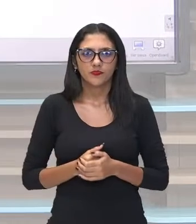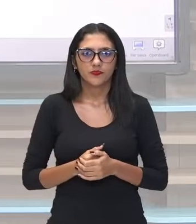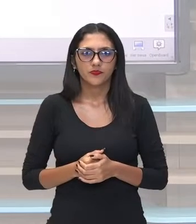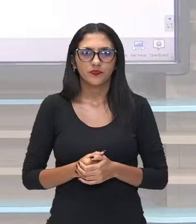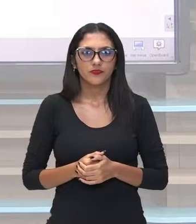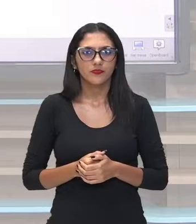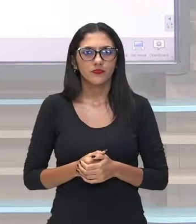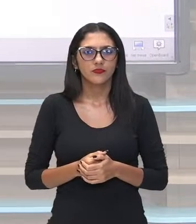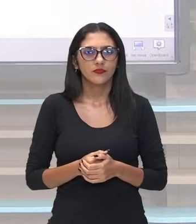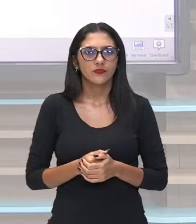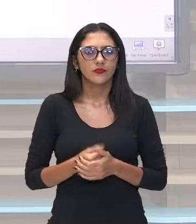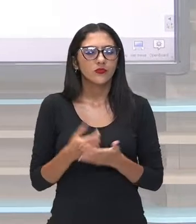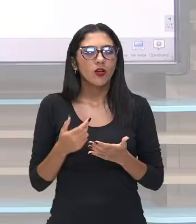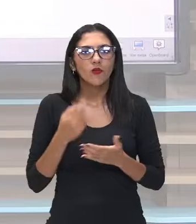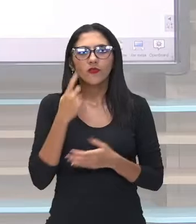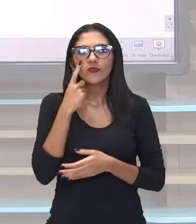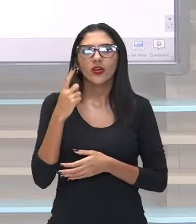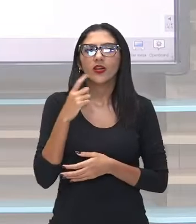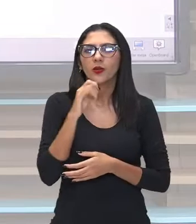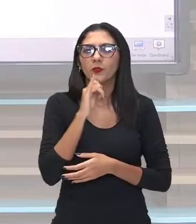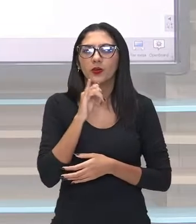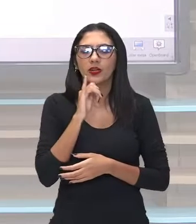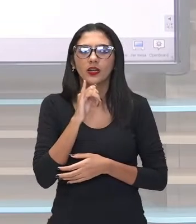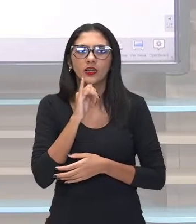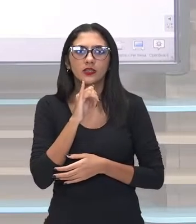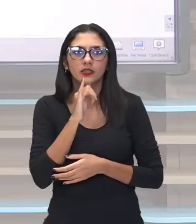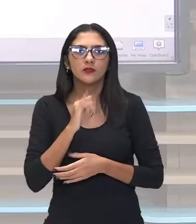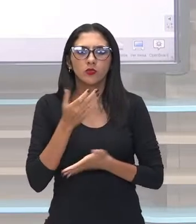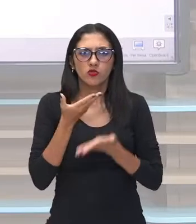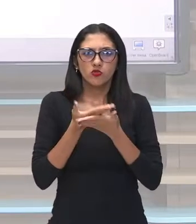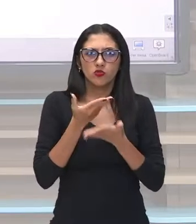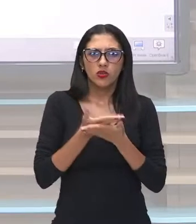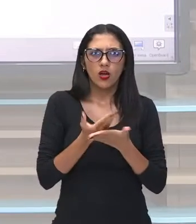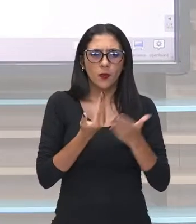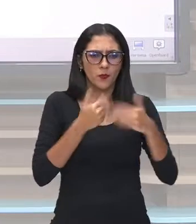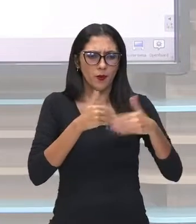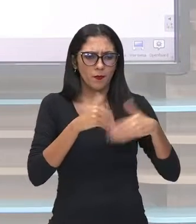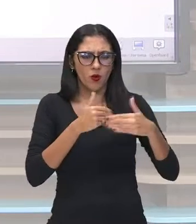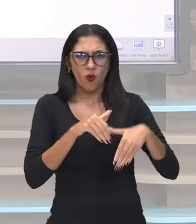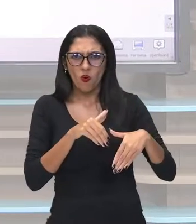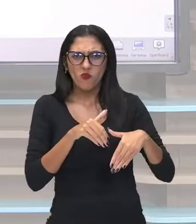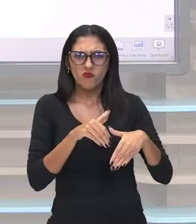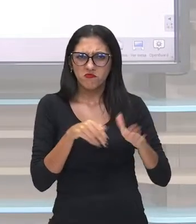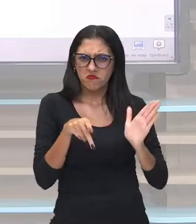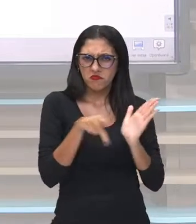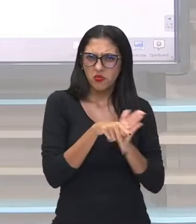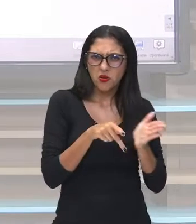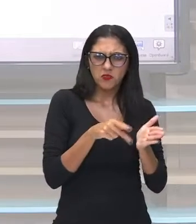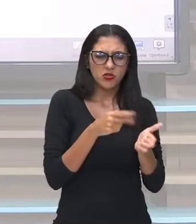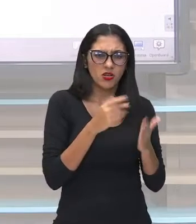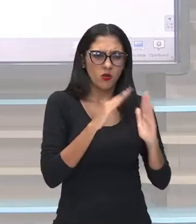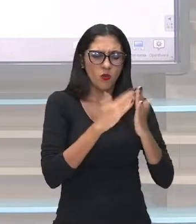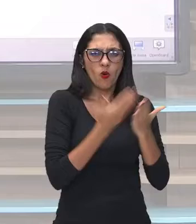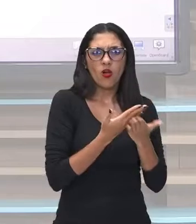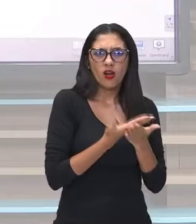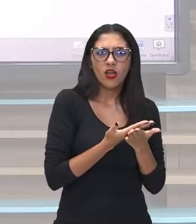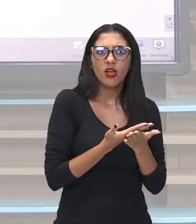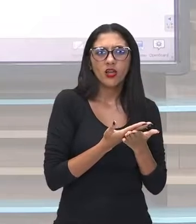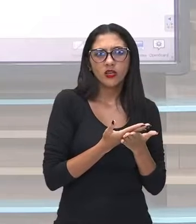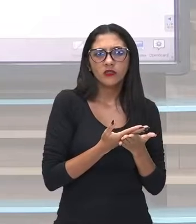estudando para uma prova na sala de aula normal. Vamos dizer que ele está estudando